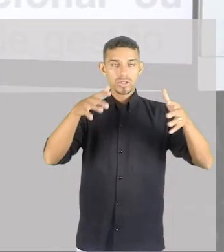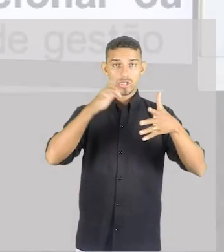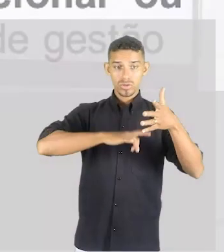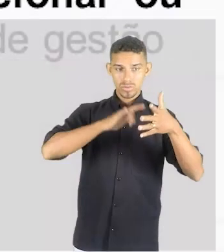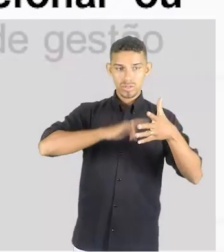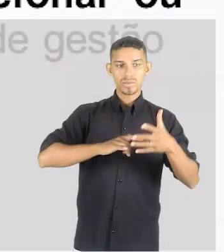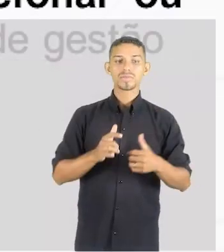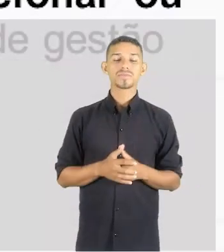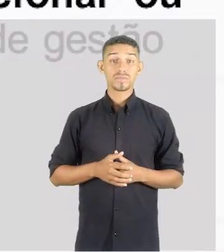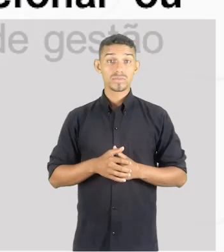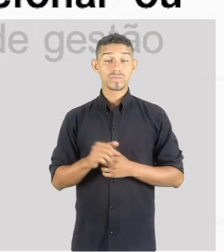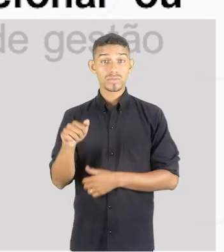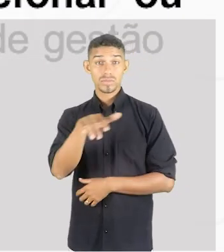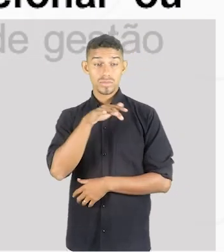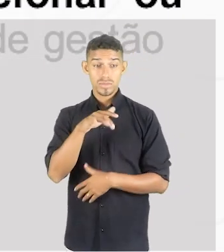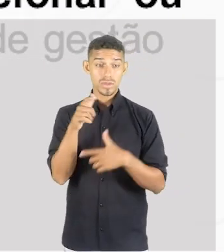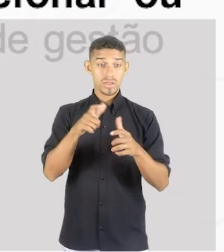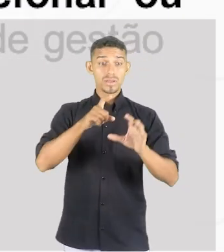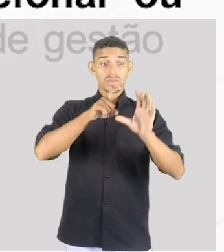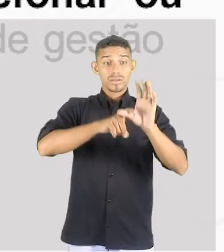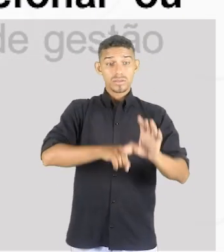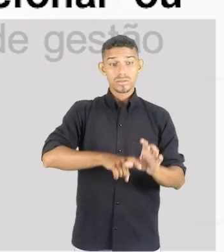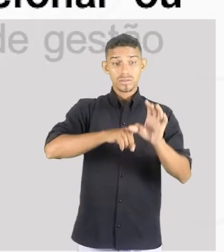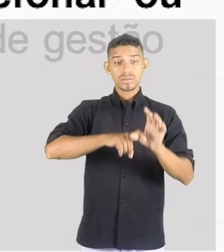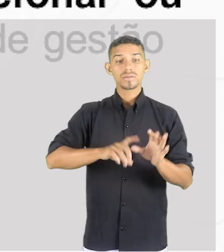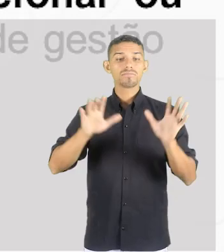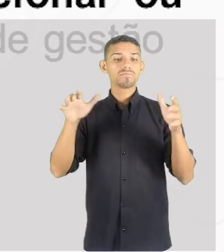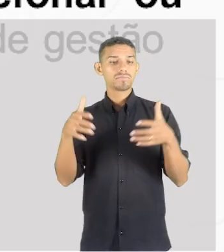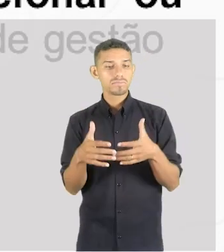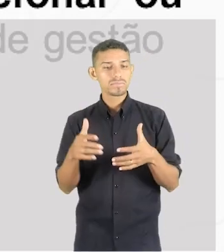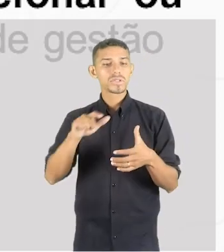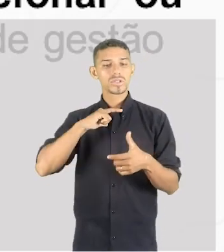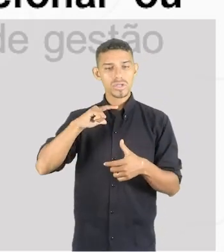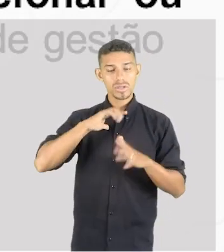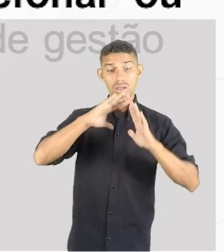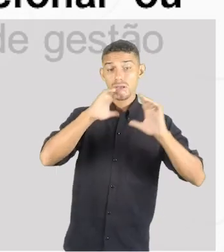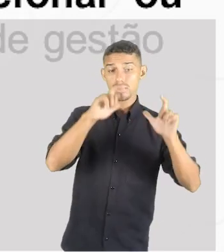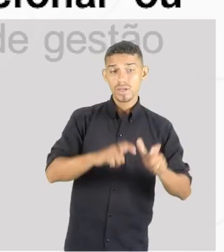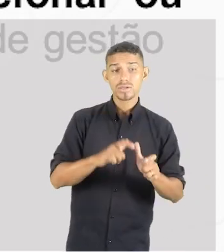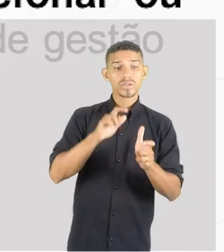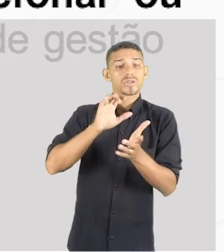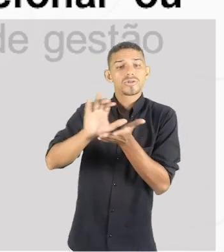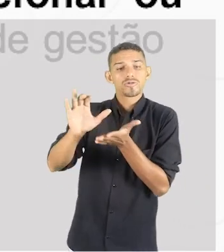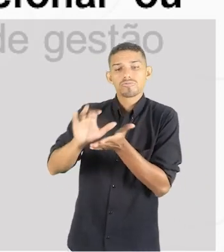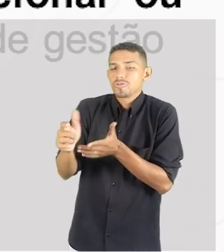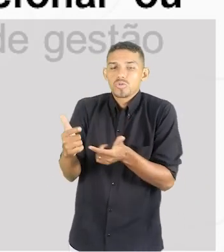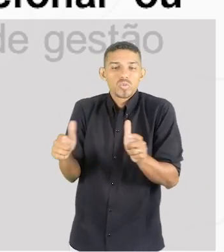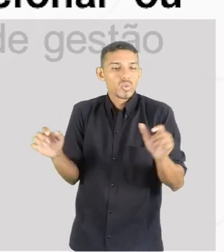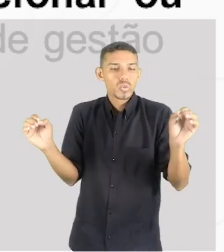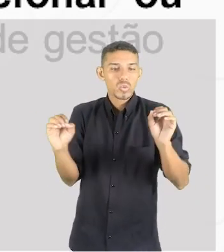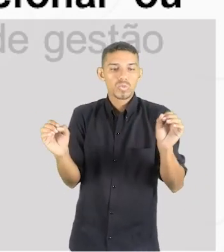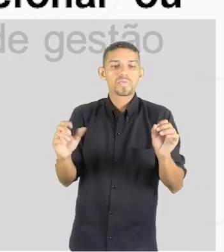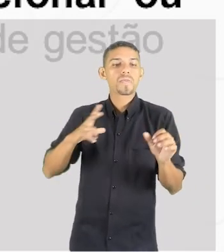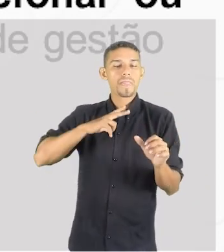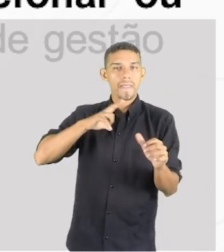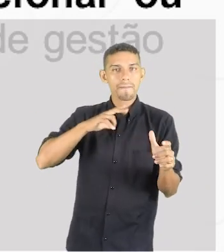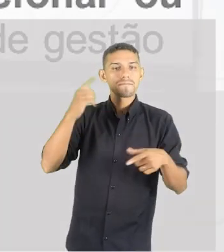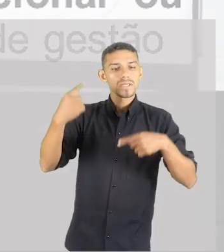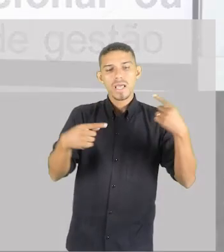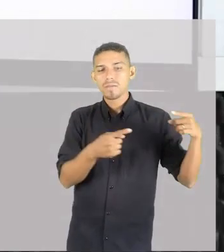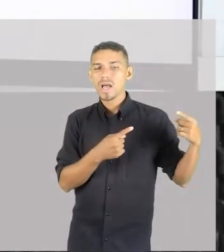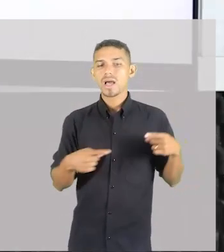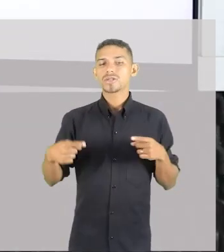documental. Espaços independentes que podem ser, inclusive, nos bairros. Resistem sem a ajuda de financiamentos privados ou estatais, promovem